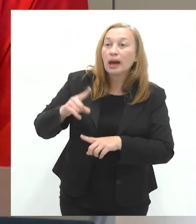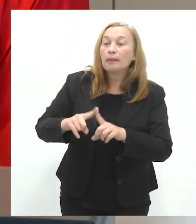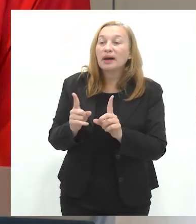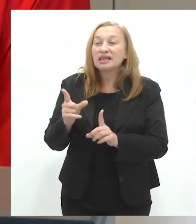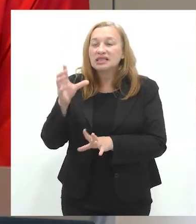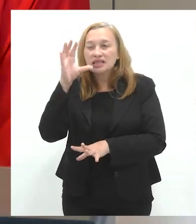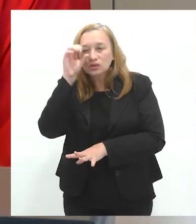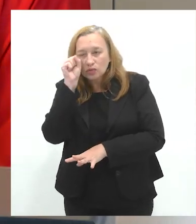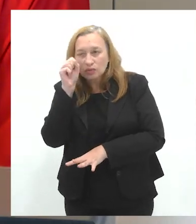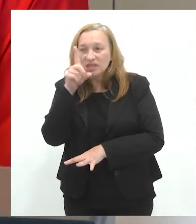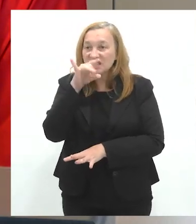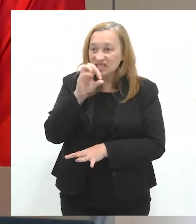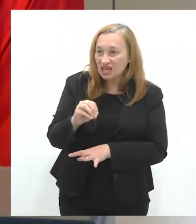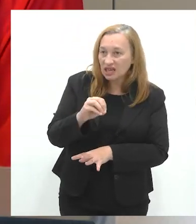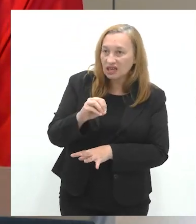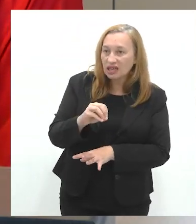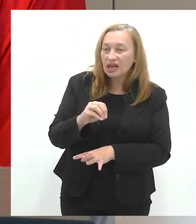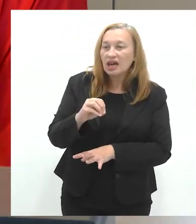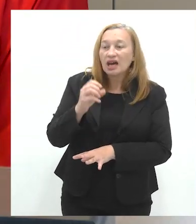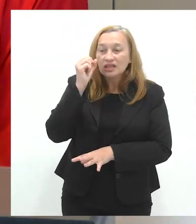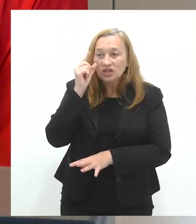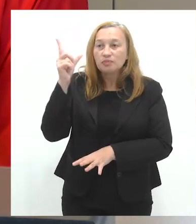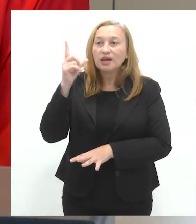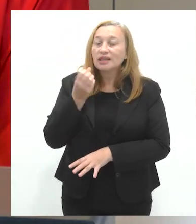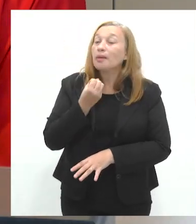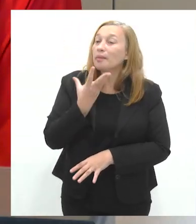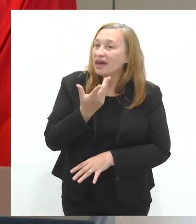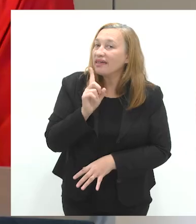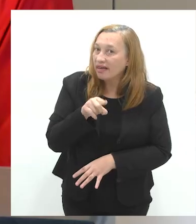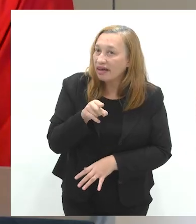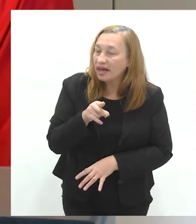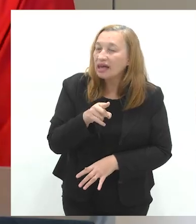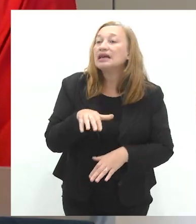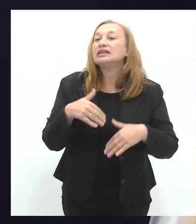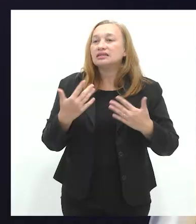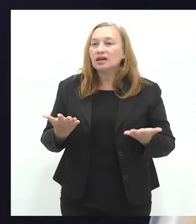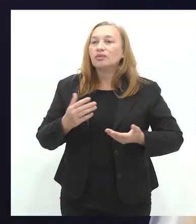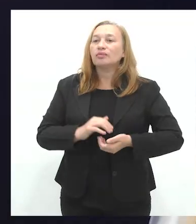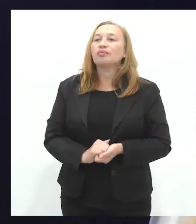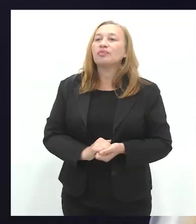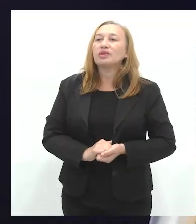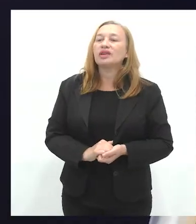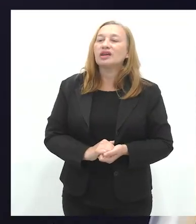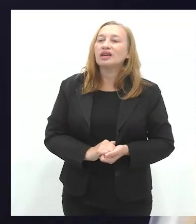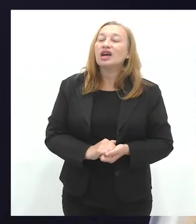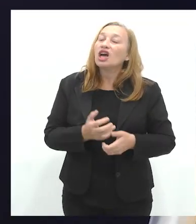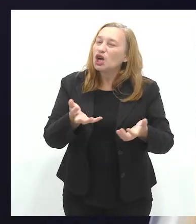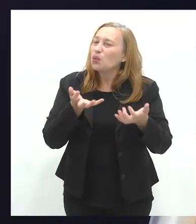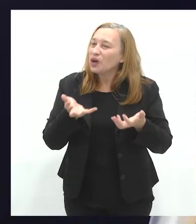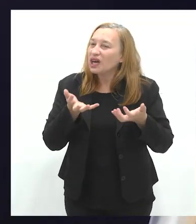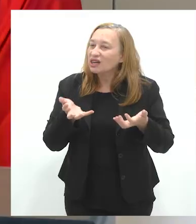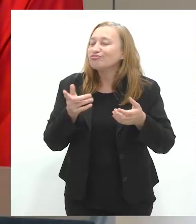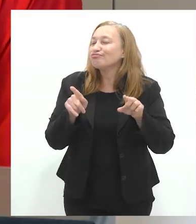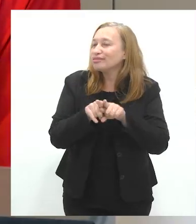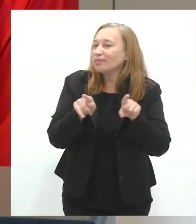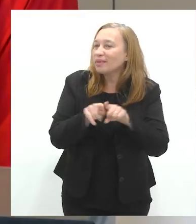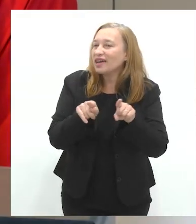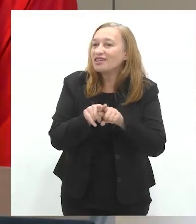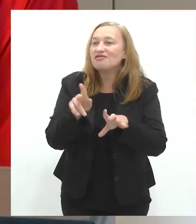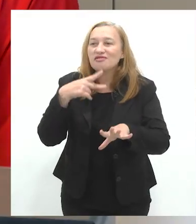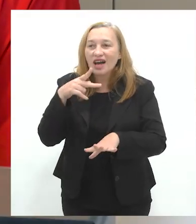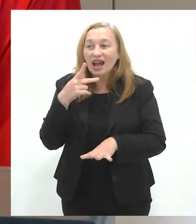para acordar, mas se dormir cedinho, acorda bem, também tem isso, né? E olha,